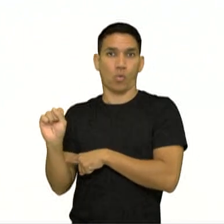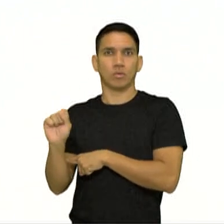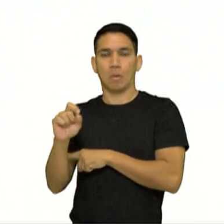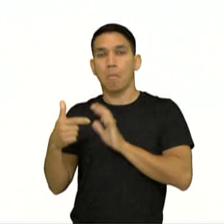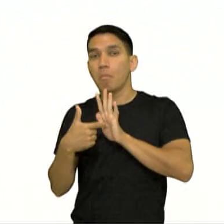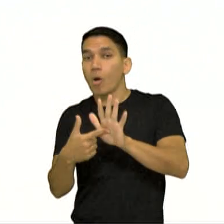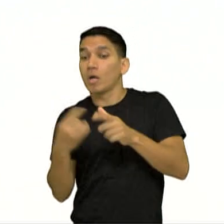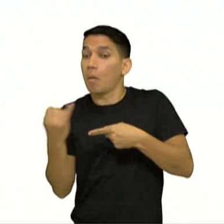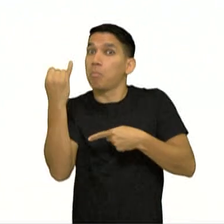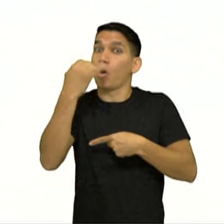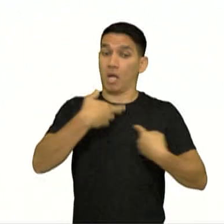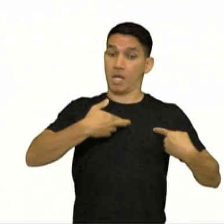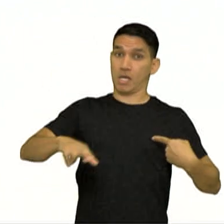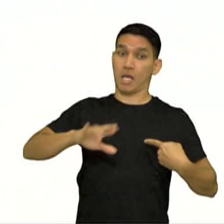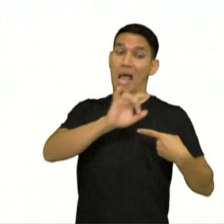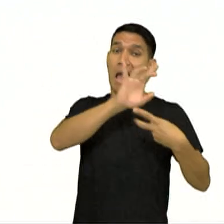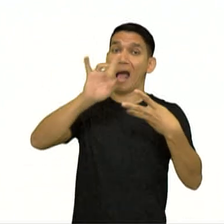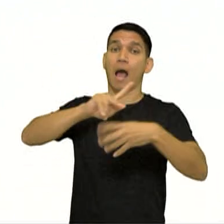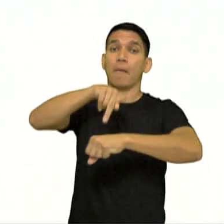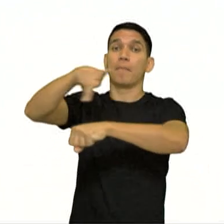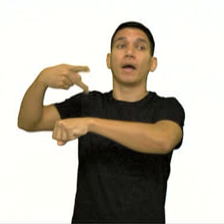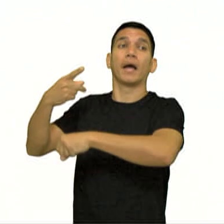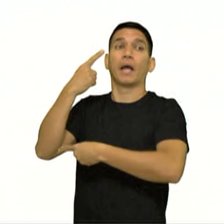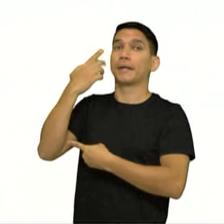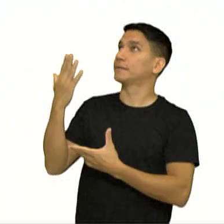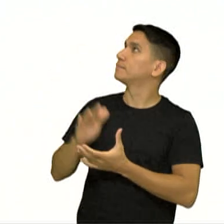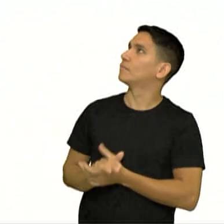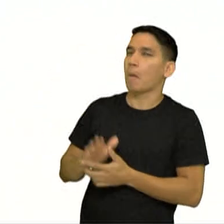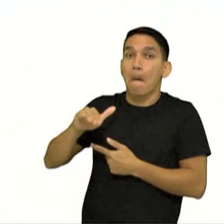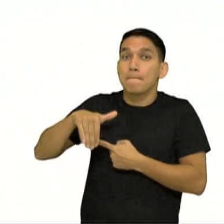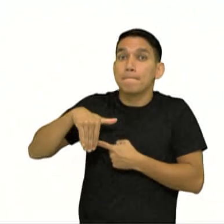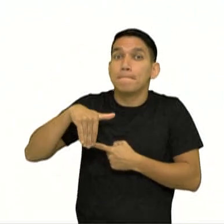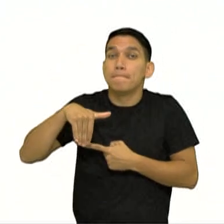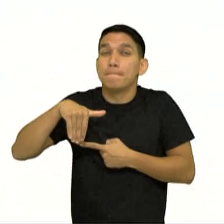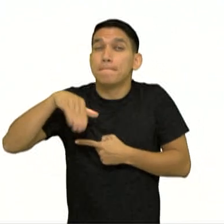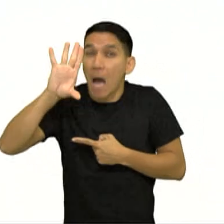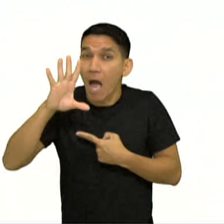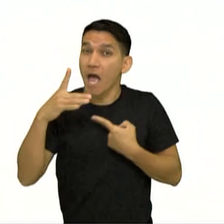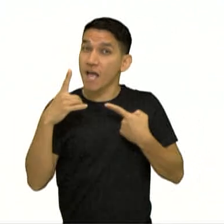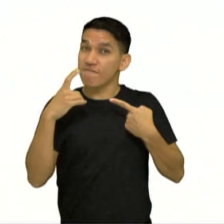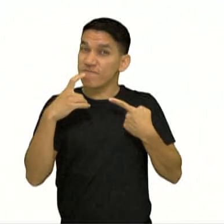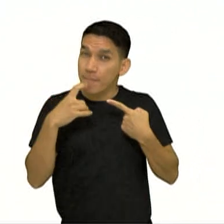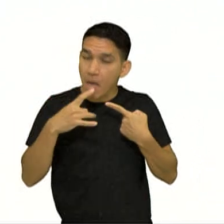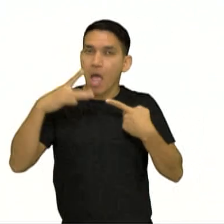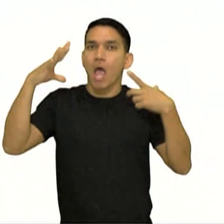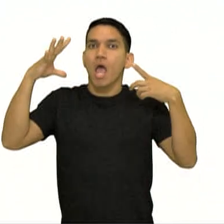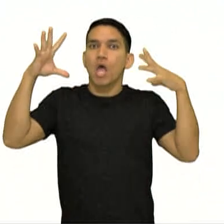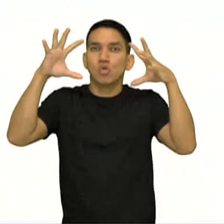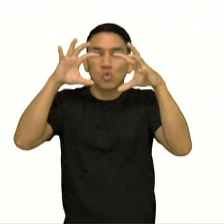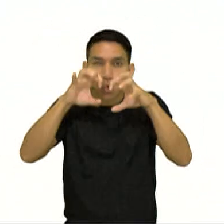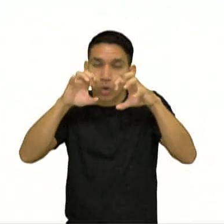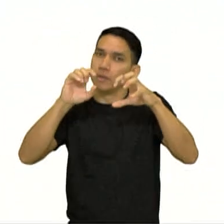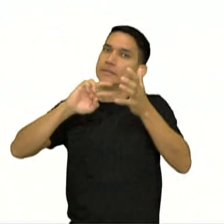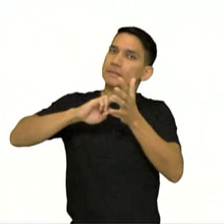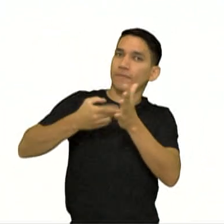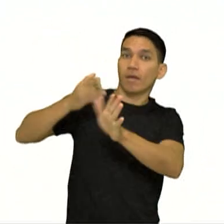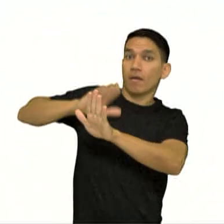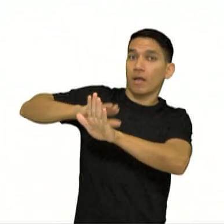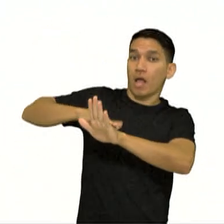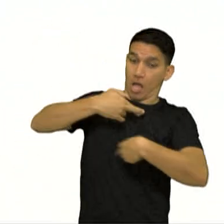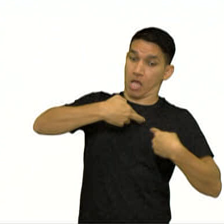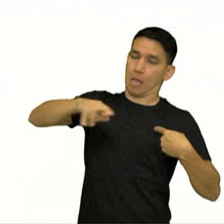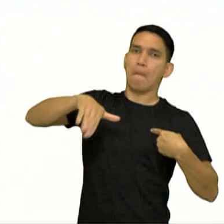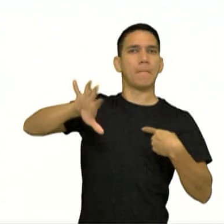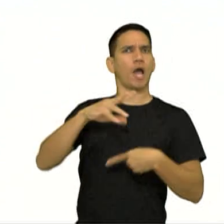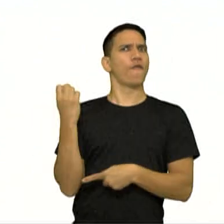país. Então aqui a gente tem, quanto mais vermelho escuro, mais importante a religião